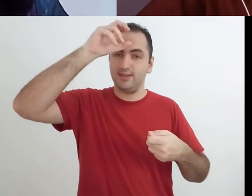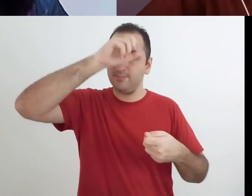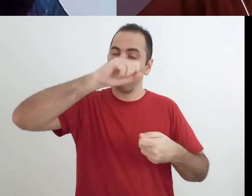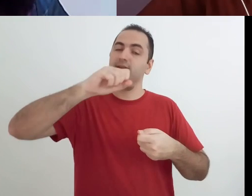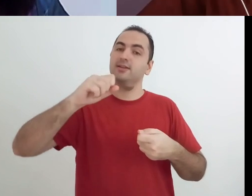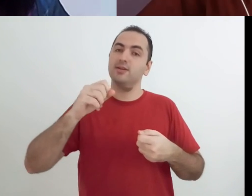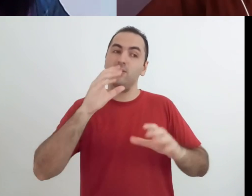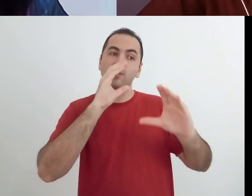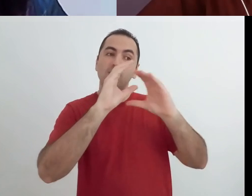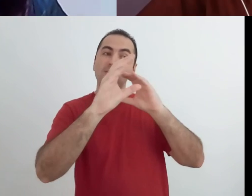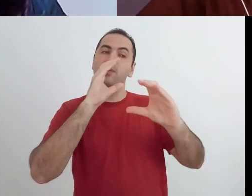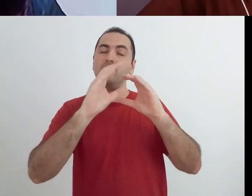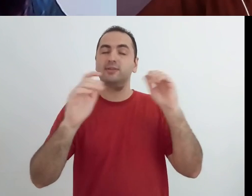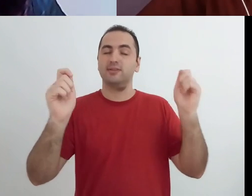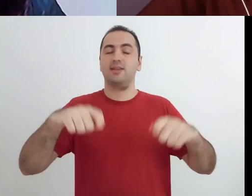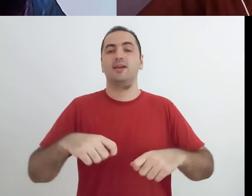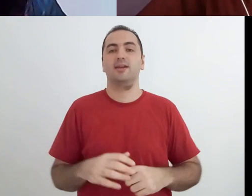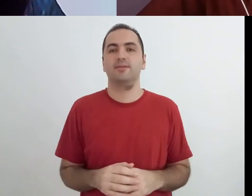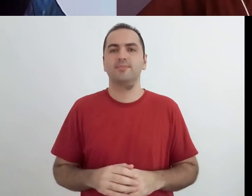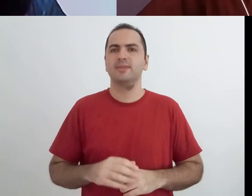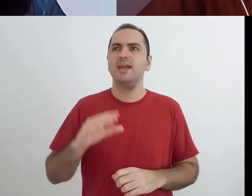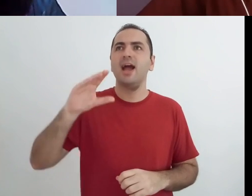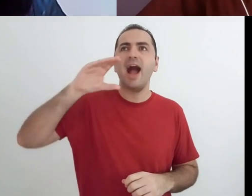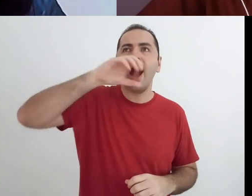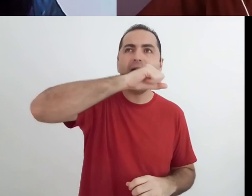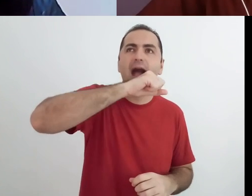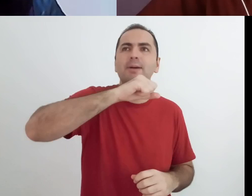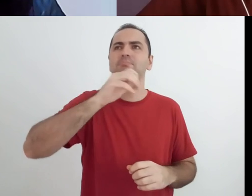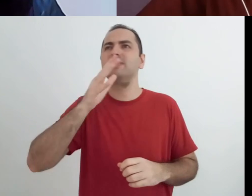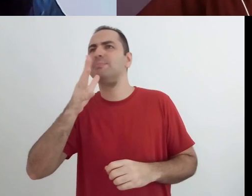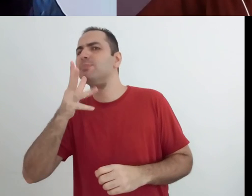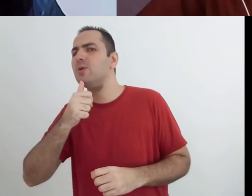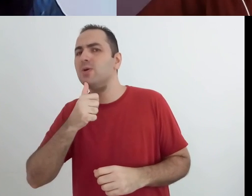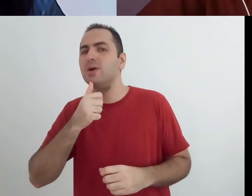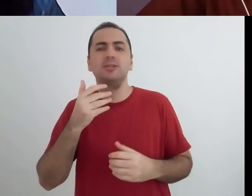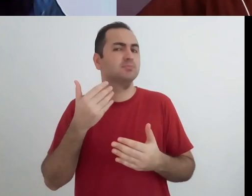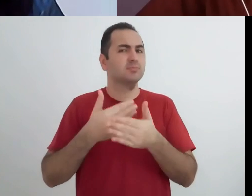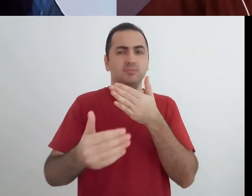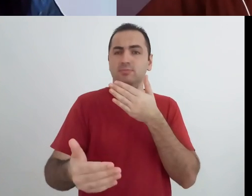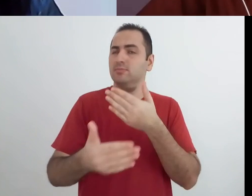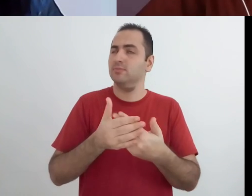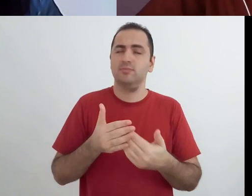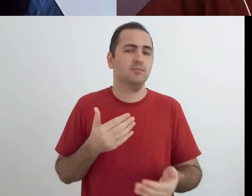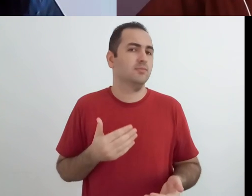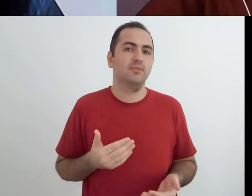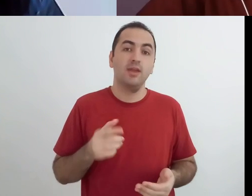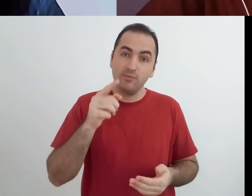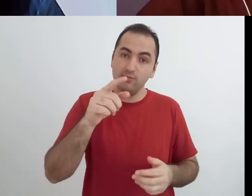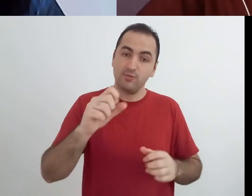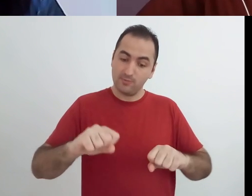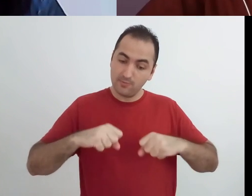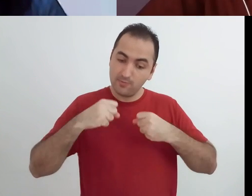vai aprender rápido, se ela vai demorar, isso é uma coisa que não importa tanto. O que importa é que a pessoa persista